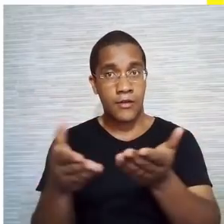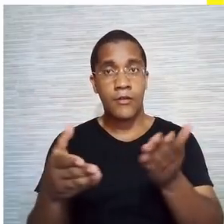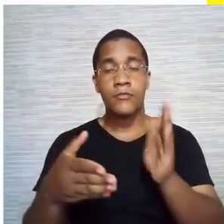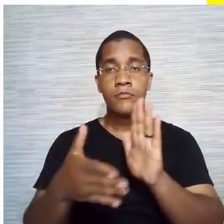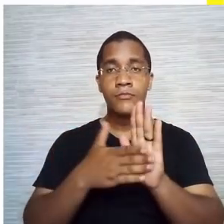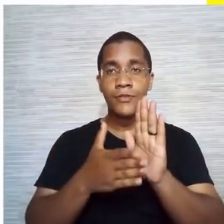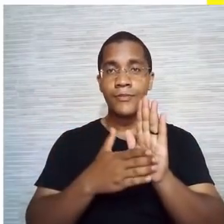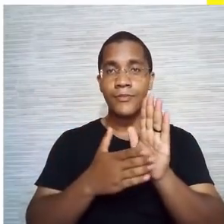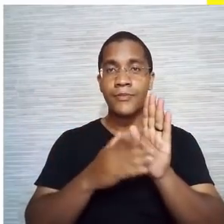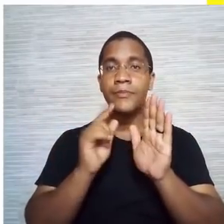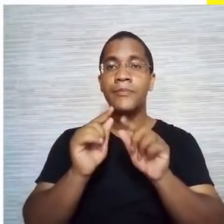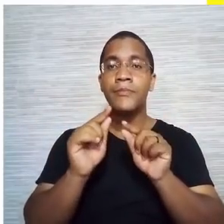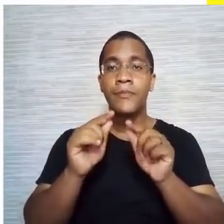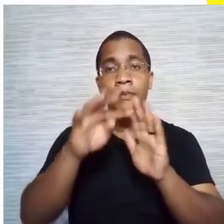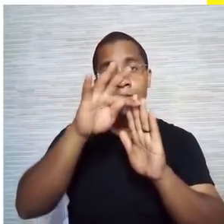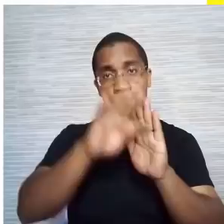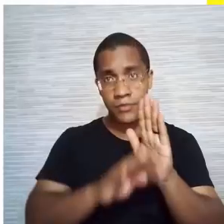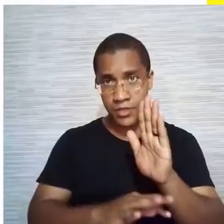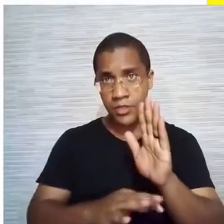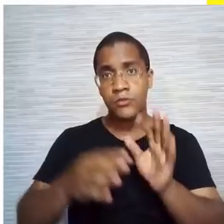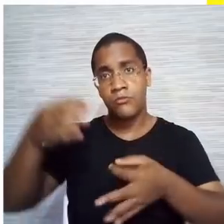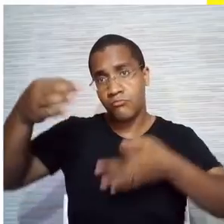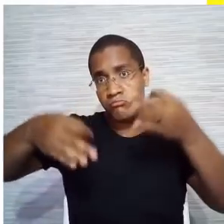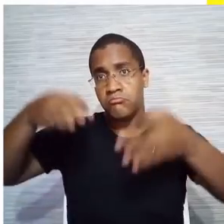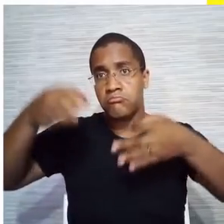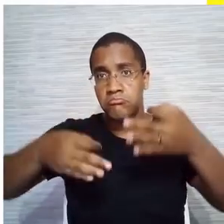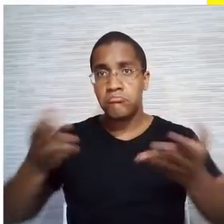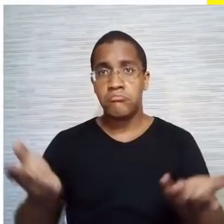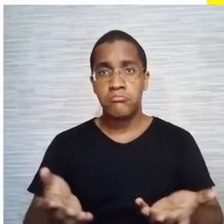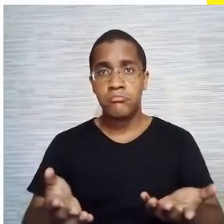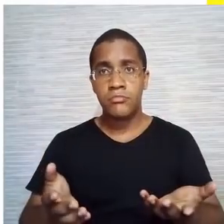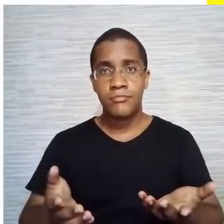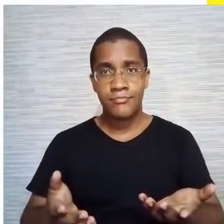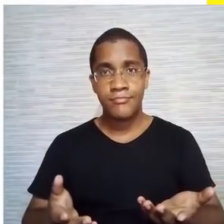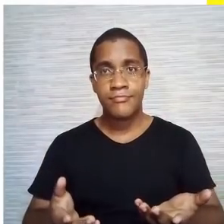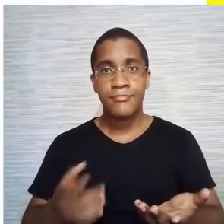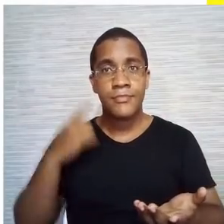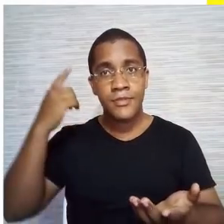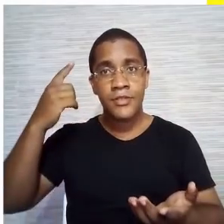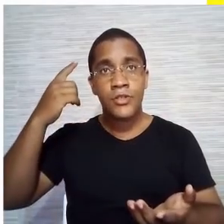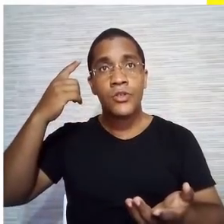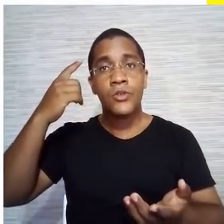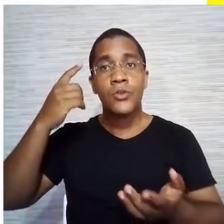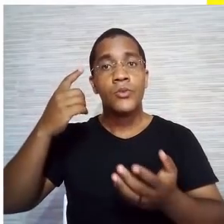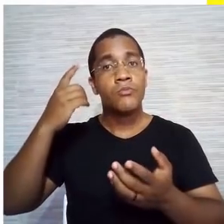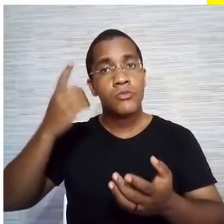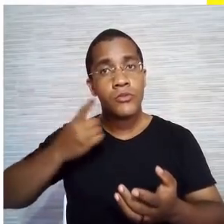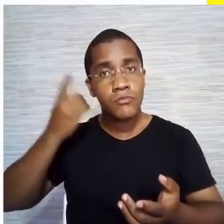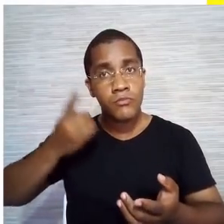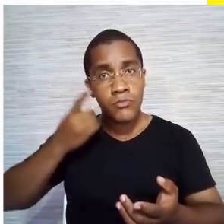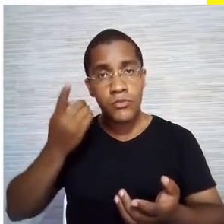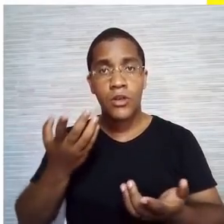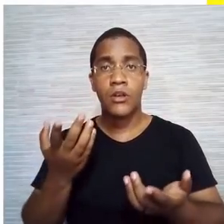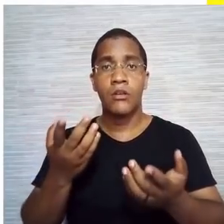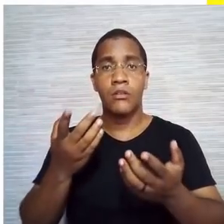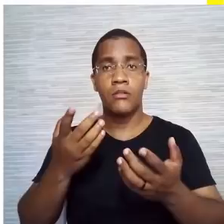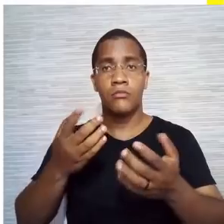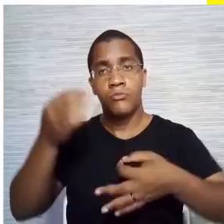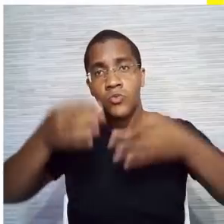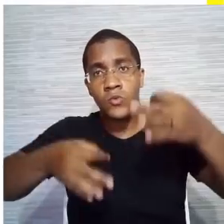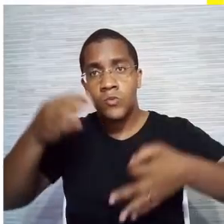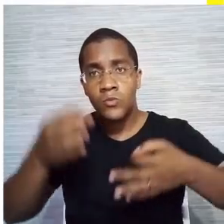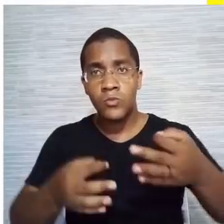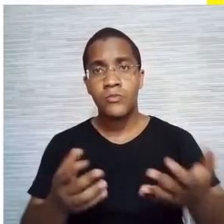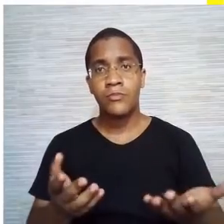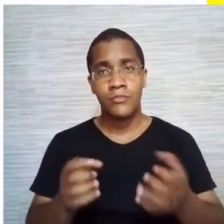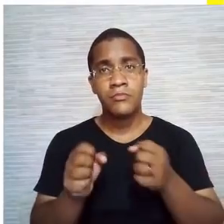vai propor fazer justamente um texto jurídico, certo? Um tribunal. Você pode justamente, esses estudantes,